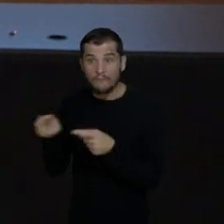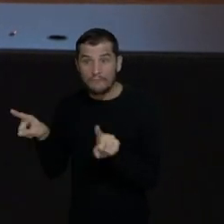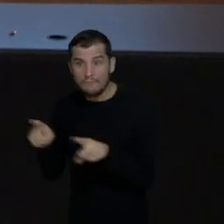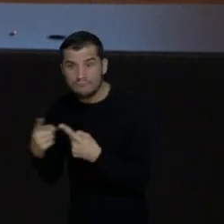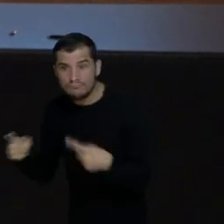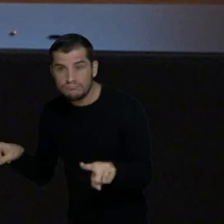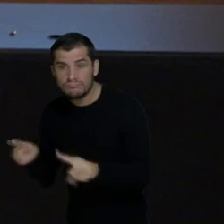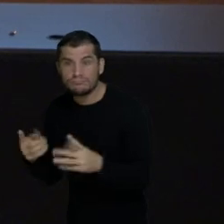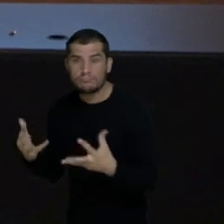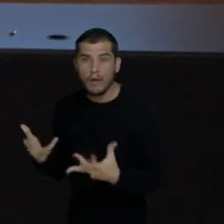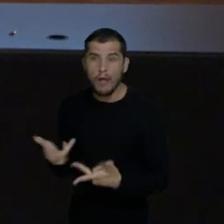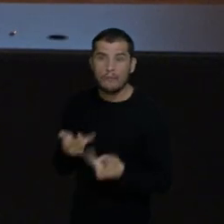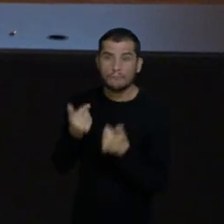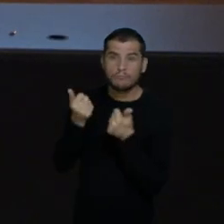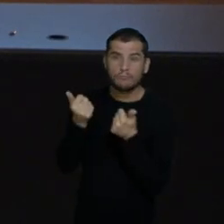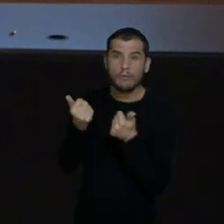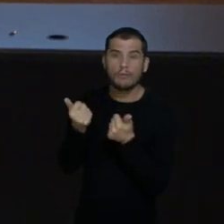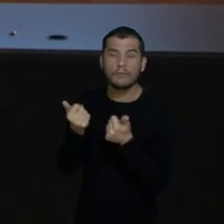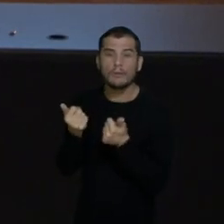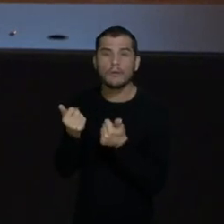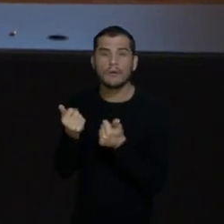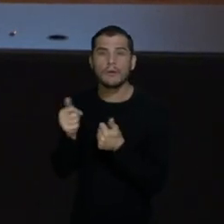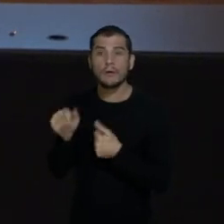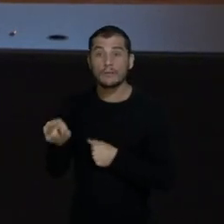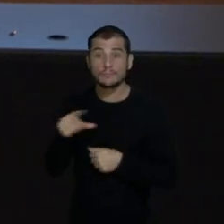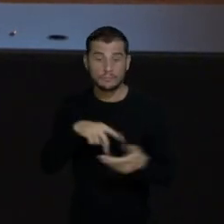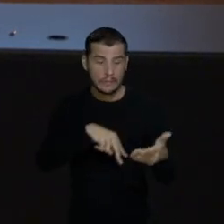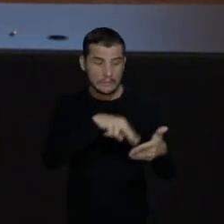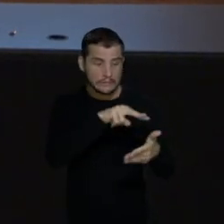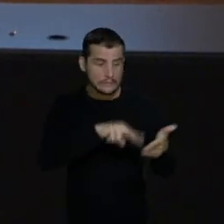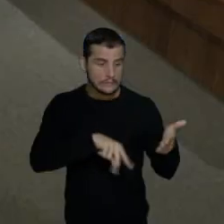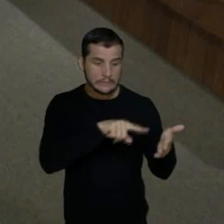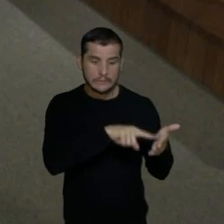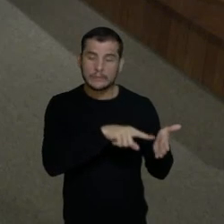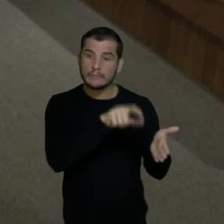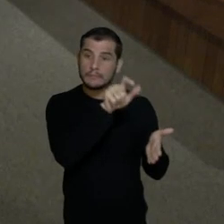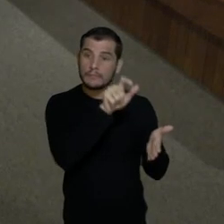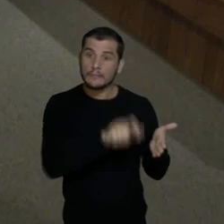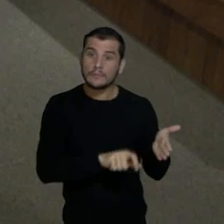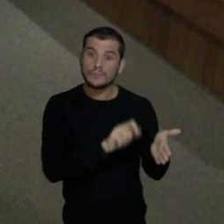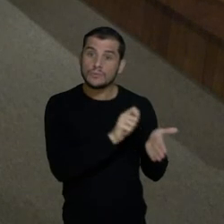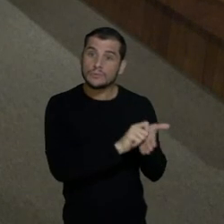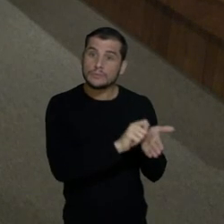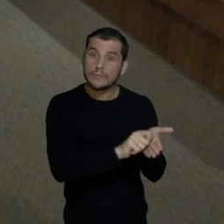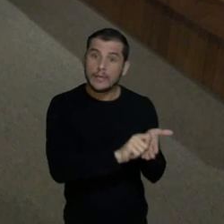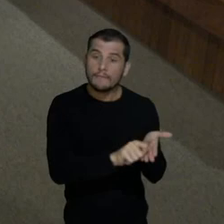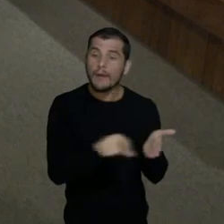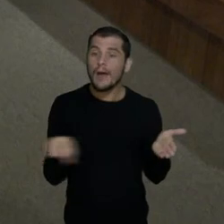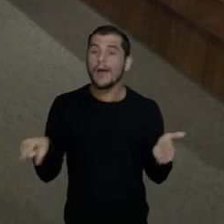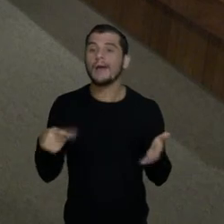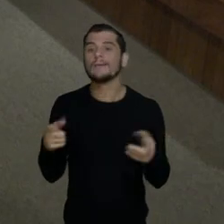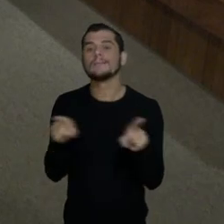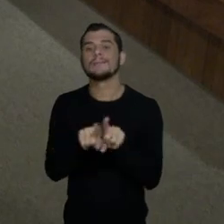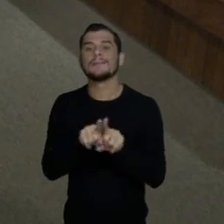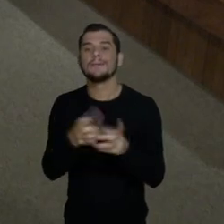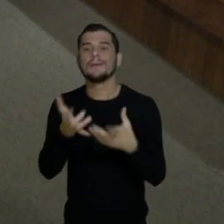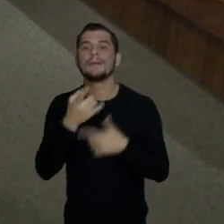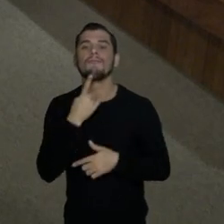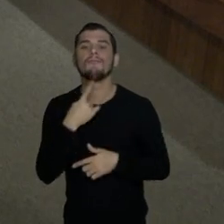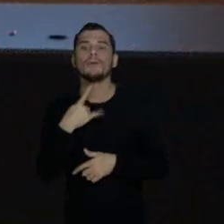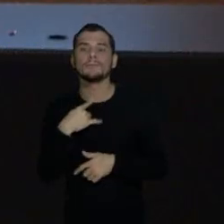incrível lem esse escritor Eu também quero ler e foi aí que ele come então assim as coisas precisam ter